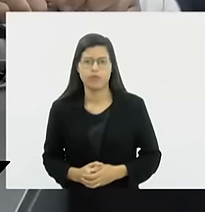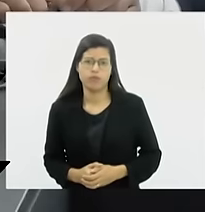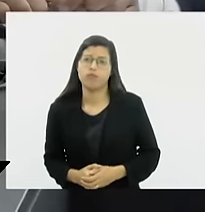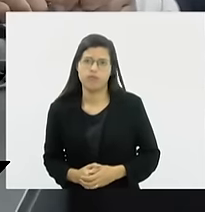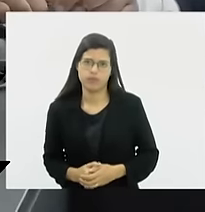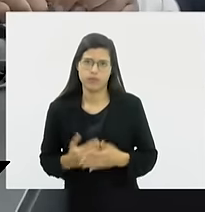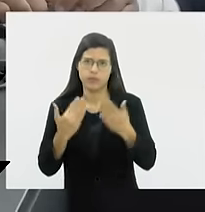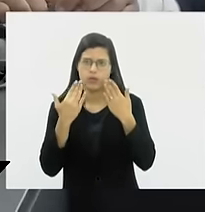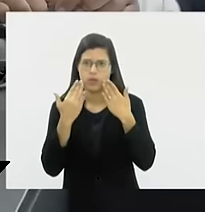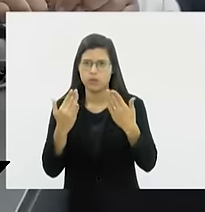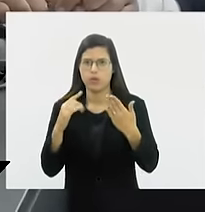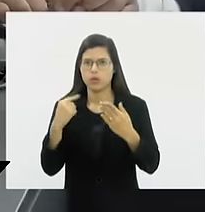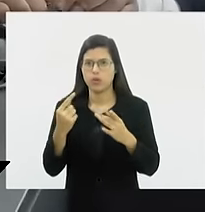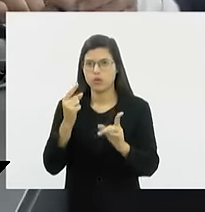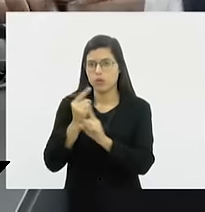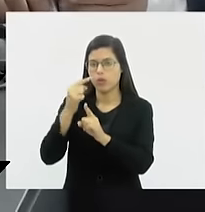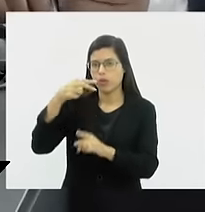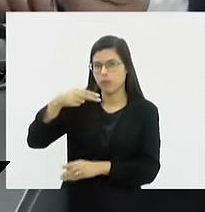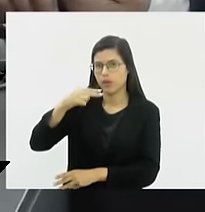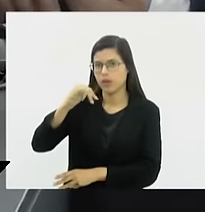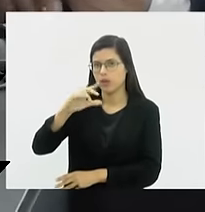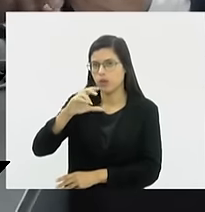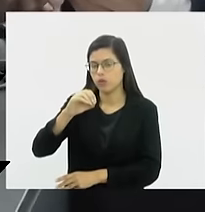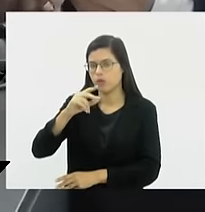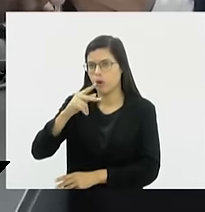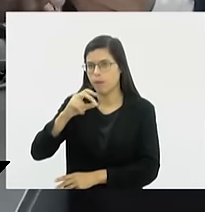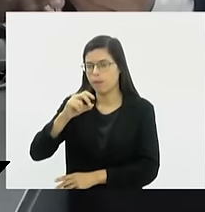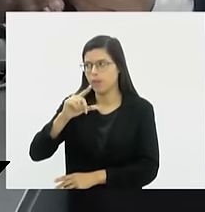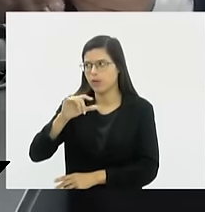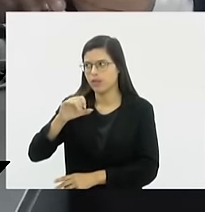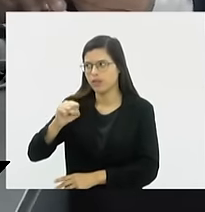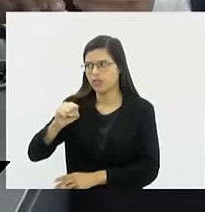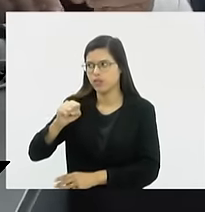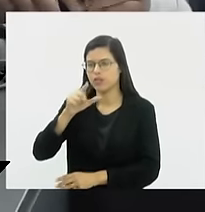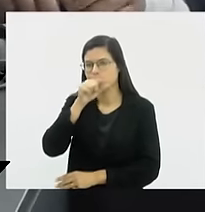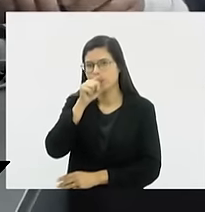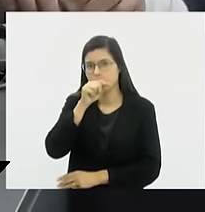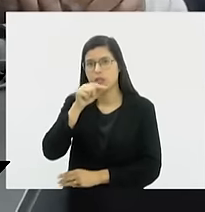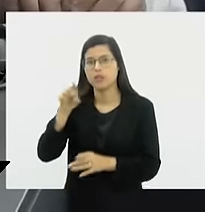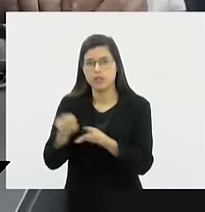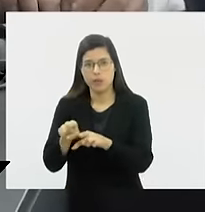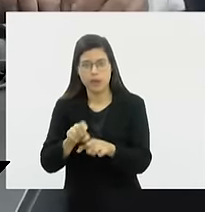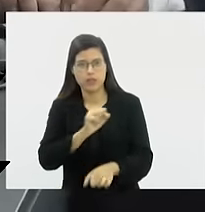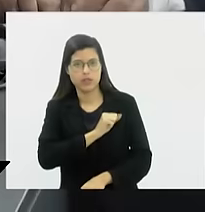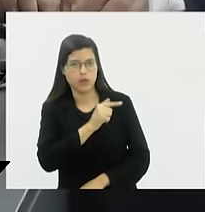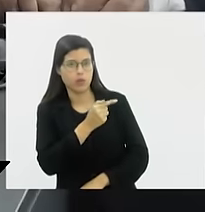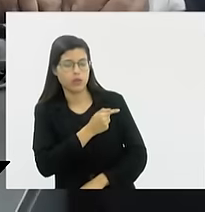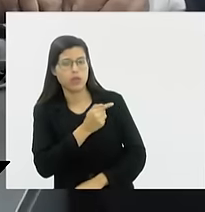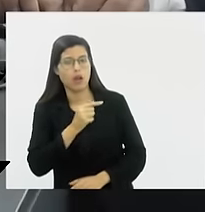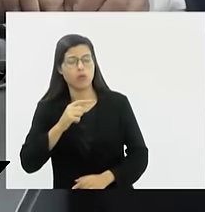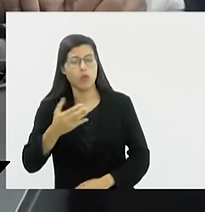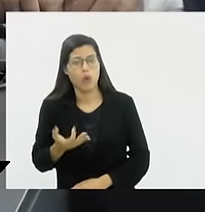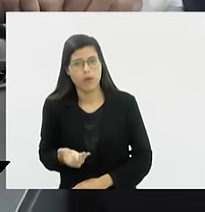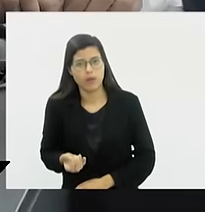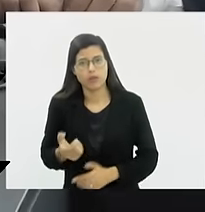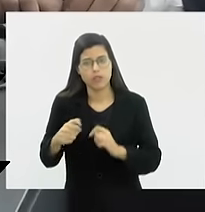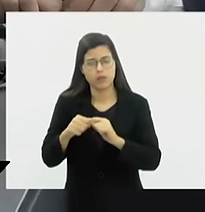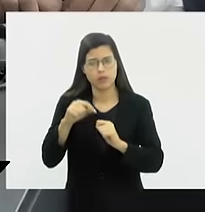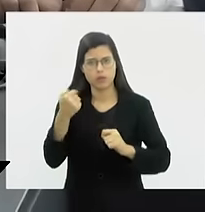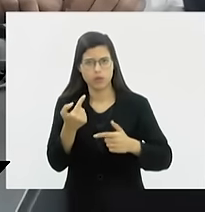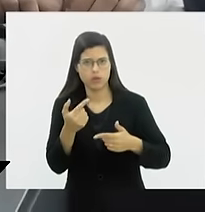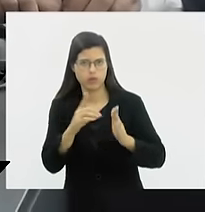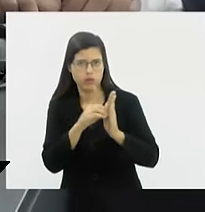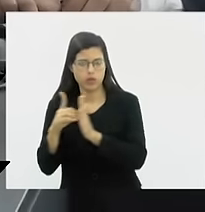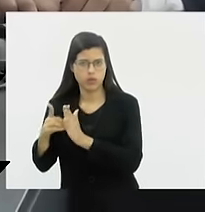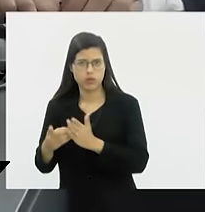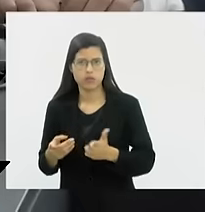expostos. Nós encontramos em Nilópolis, em São Gonçalo, em todos os municípios que nós fiscalizamos, uma covardia que fazem com os agentes do Detran, né?